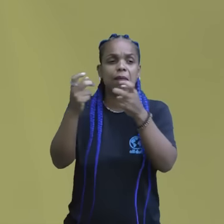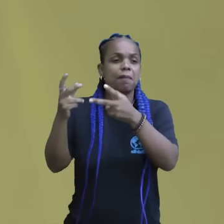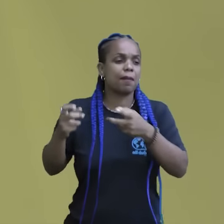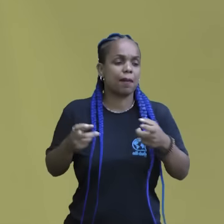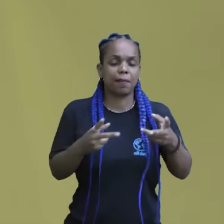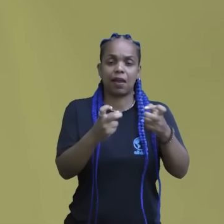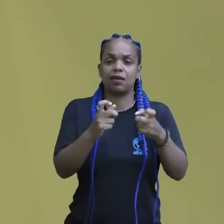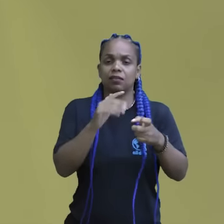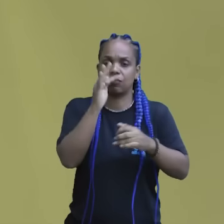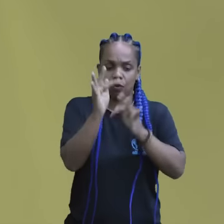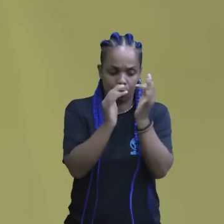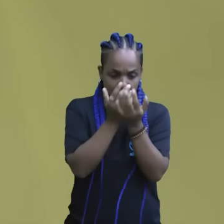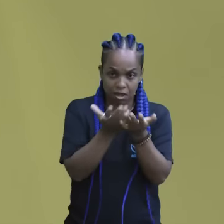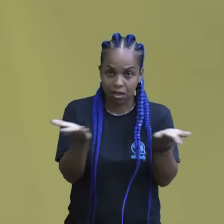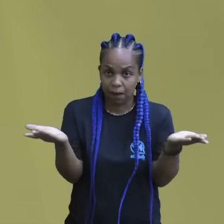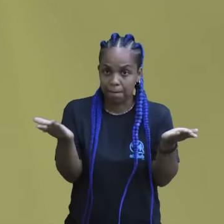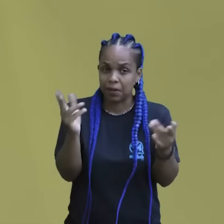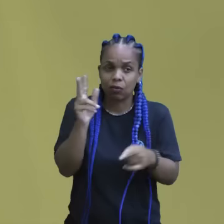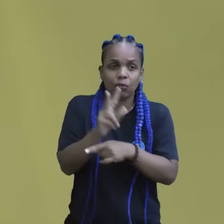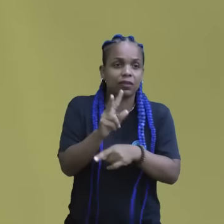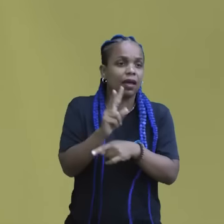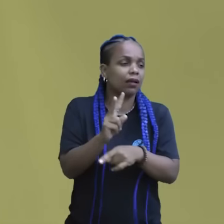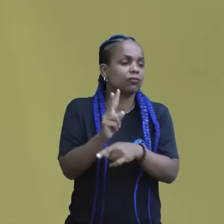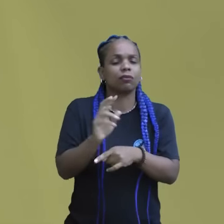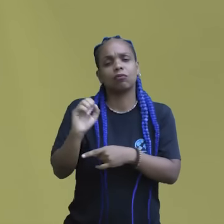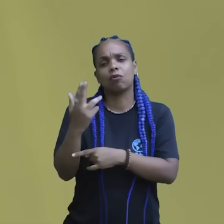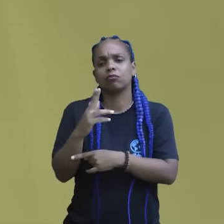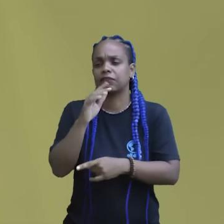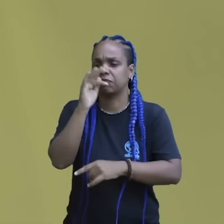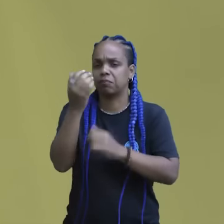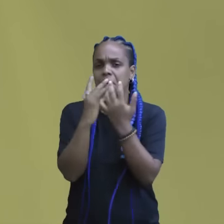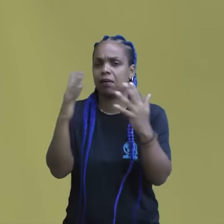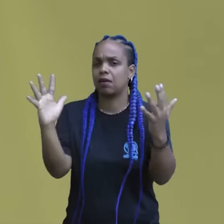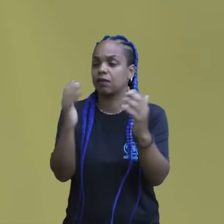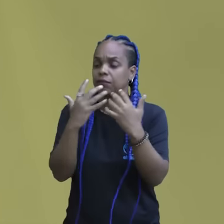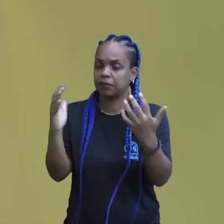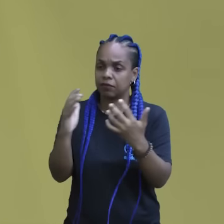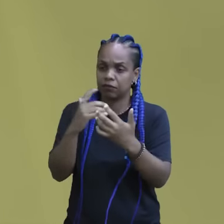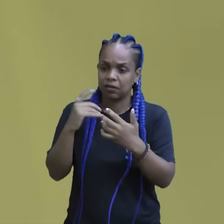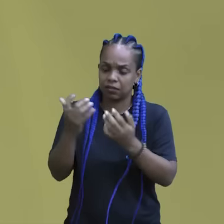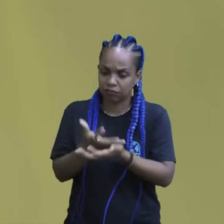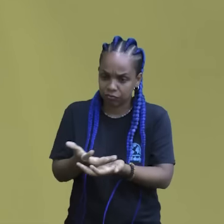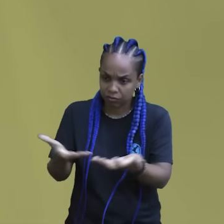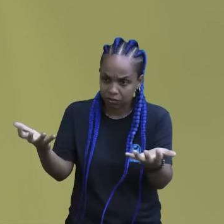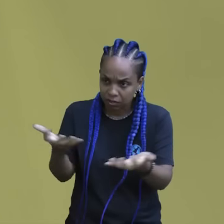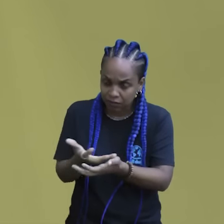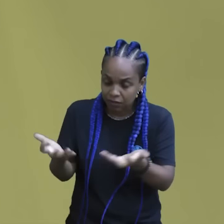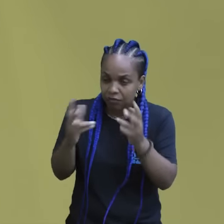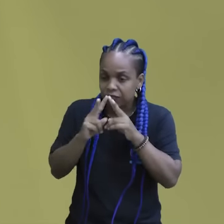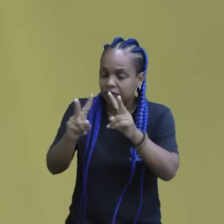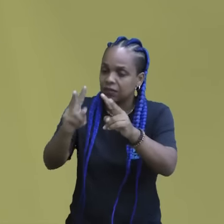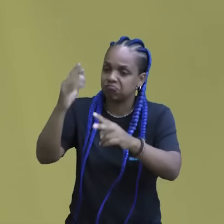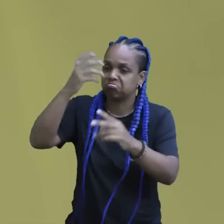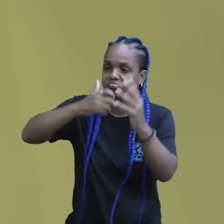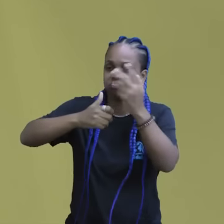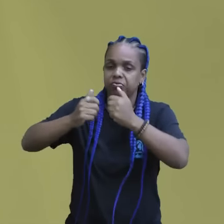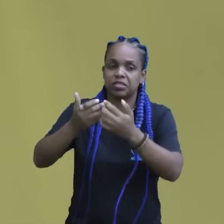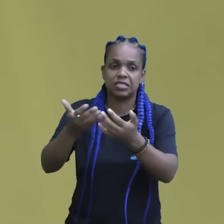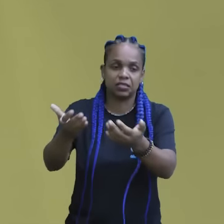mais viçosa. Há, porém, robustas e velhas mangueiras que protestam contra aquele abandono